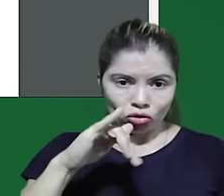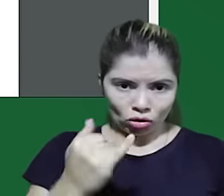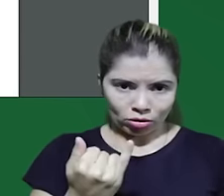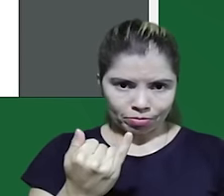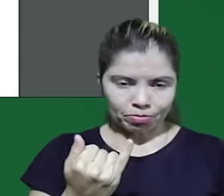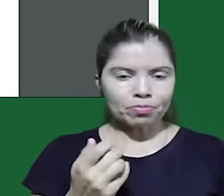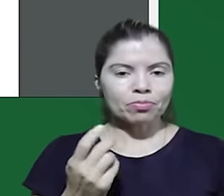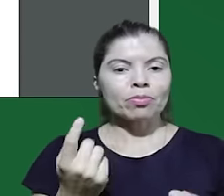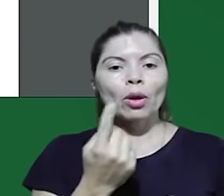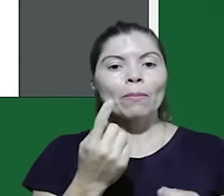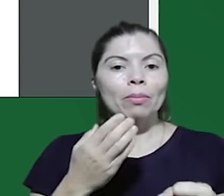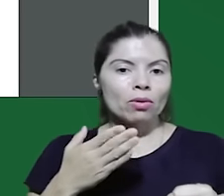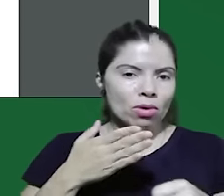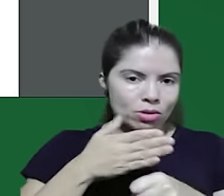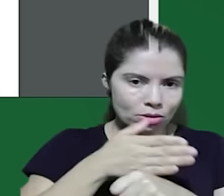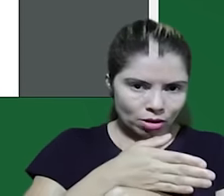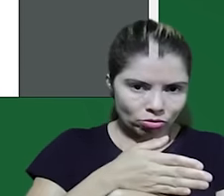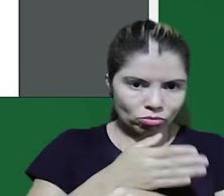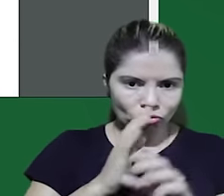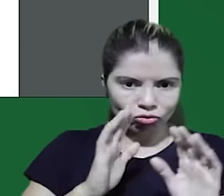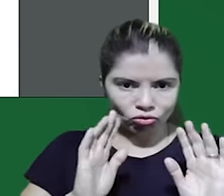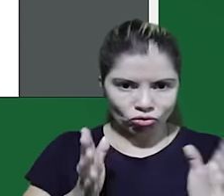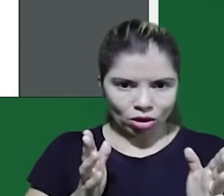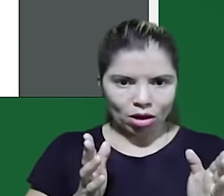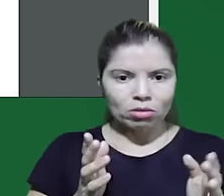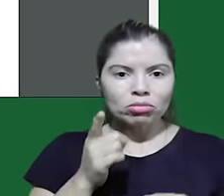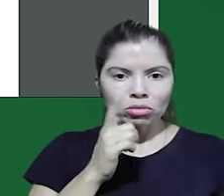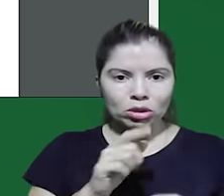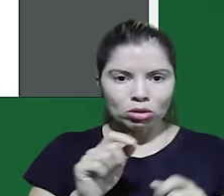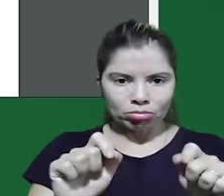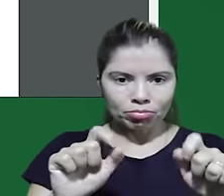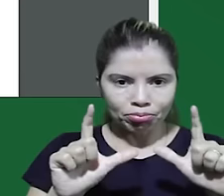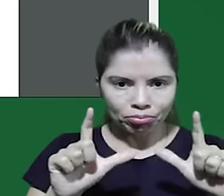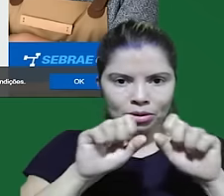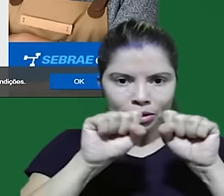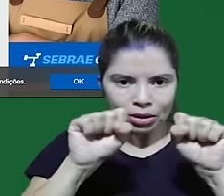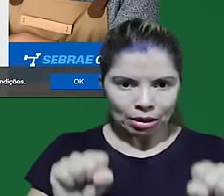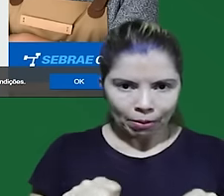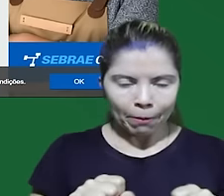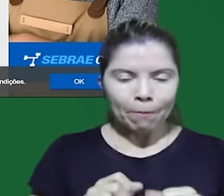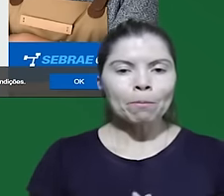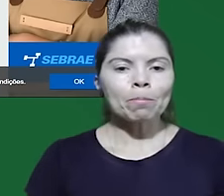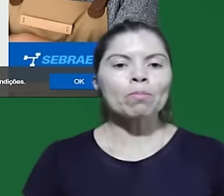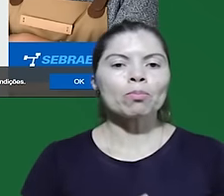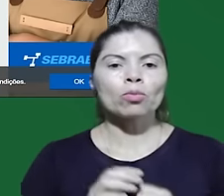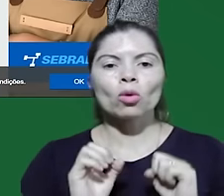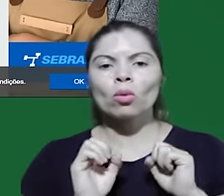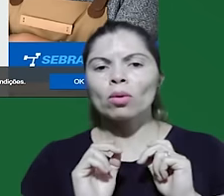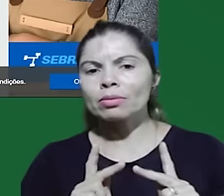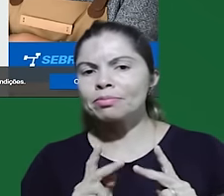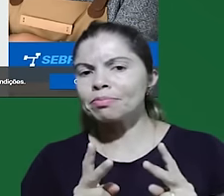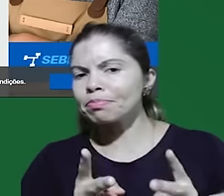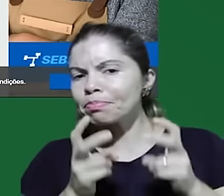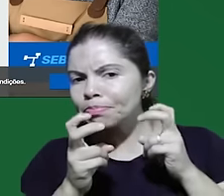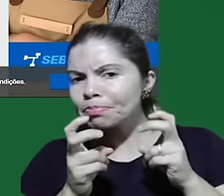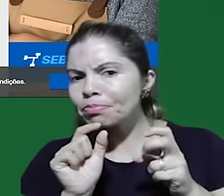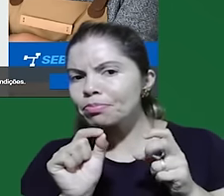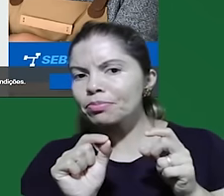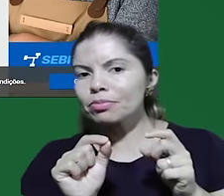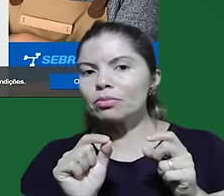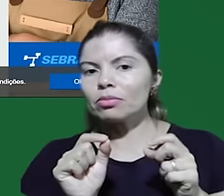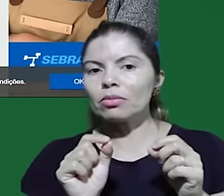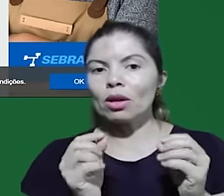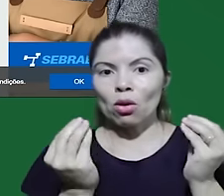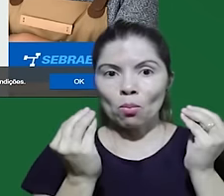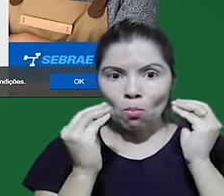foi diretamente onde Eu já entrei no sistema repara que quando eu insiro